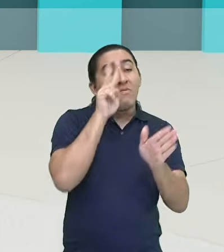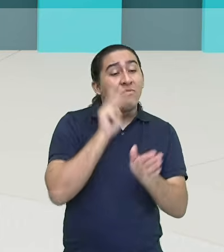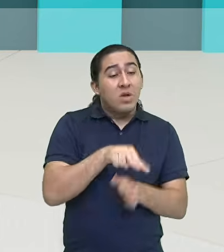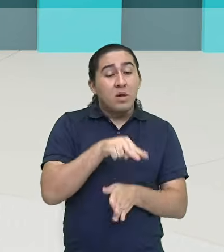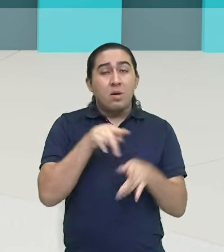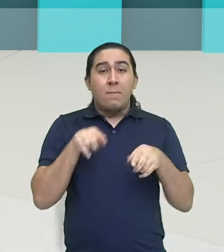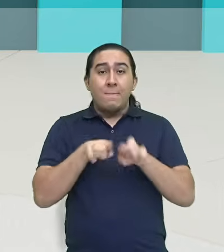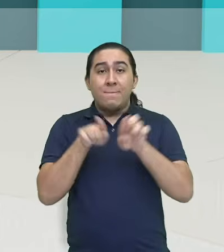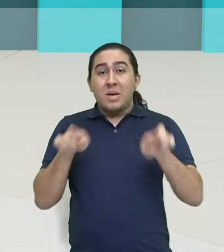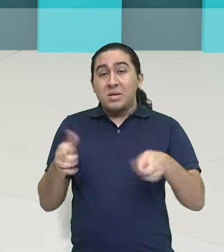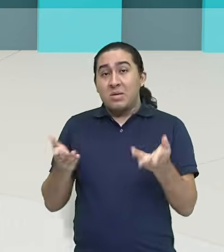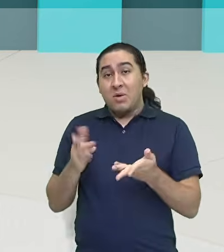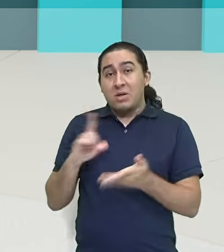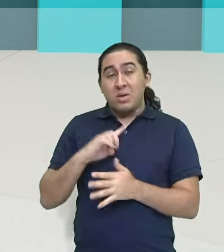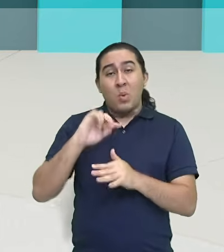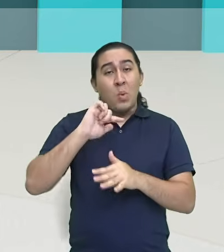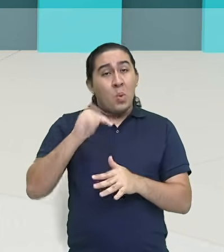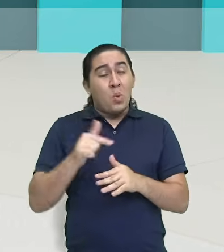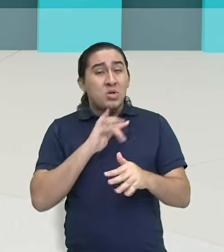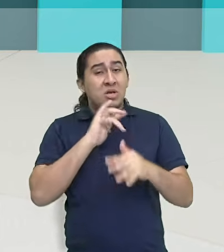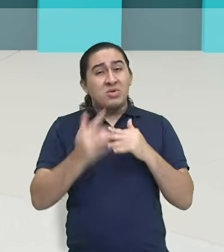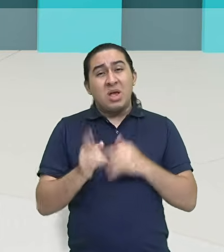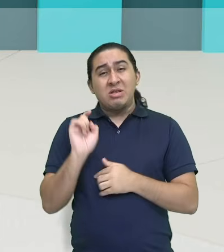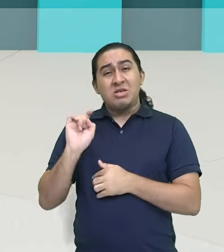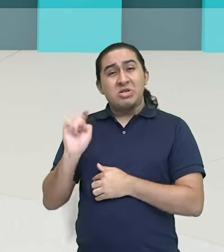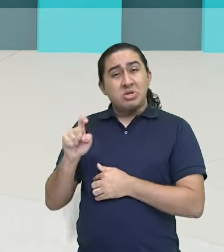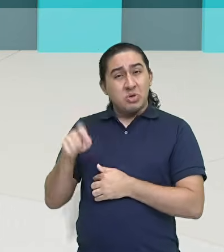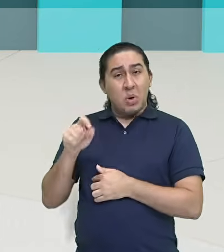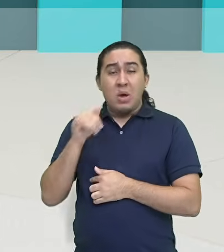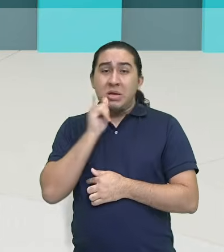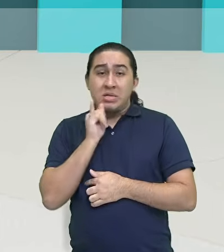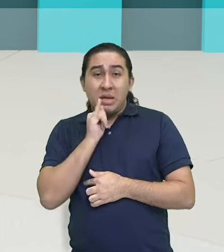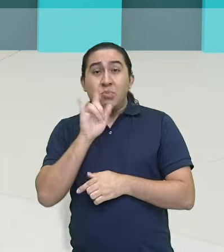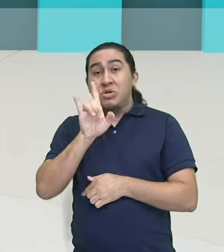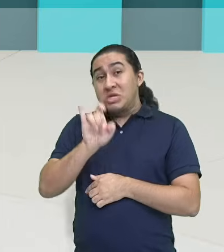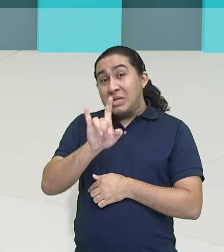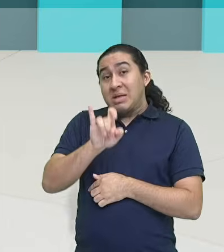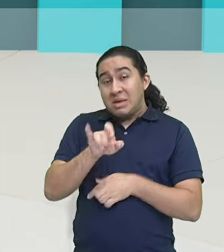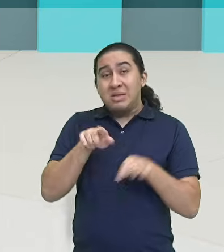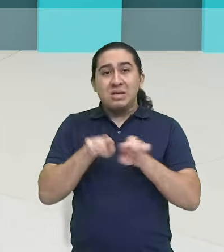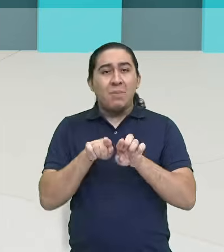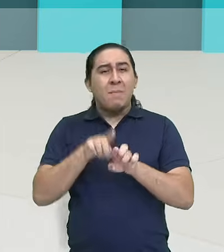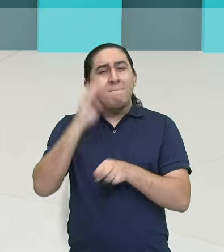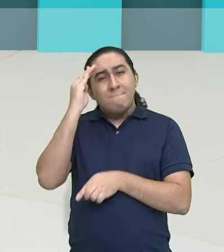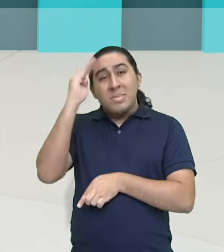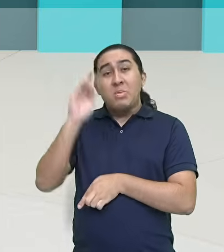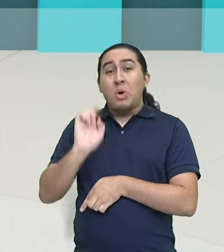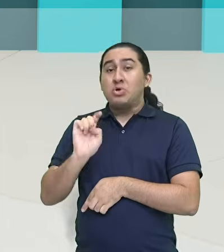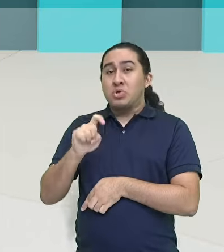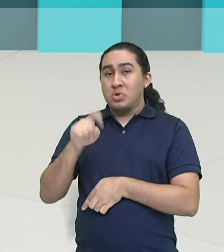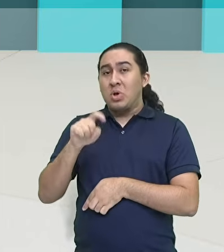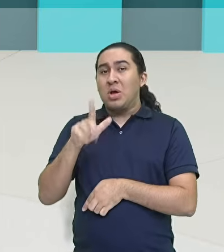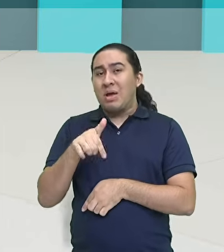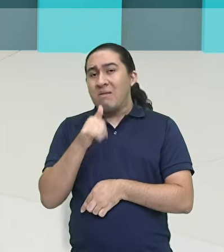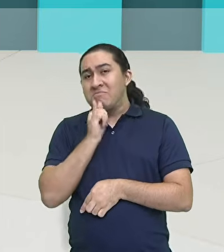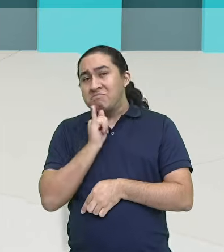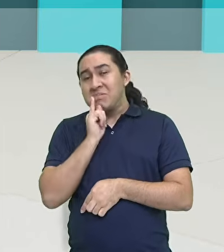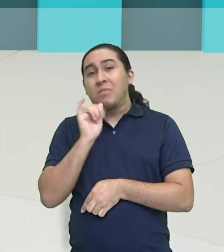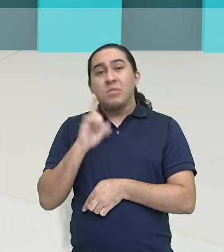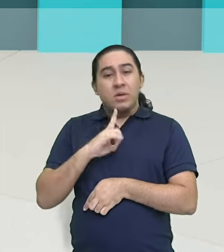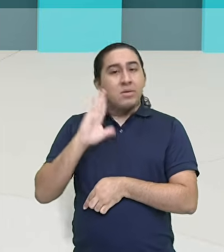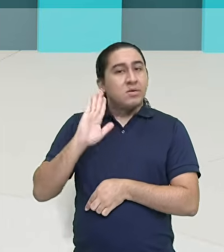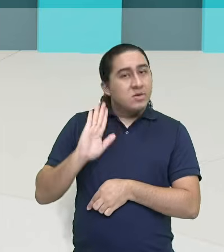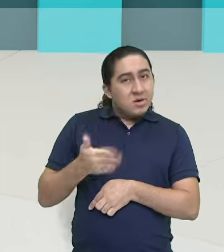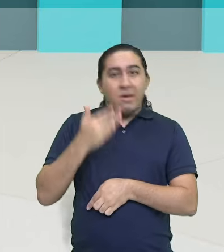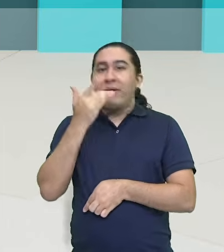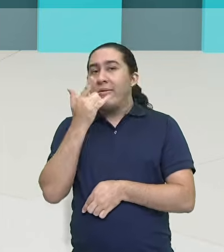nós temos outras redes sociais, como TikTok, Instagram, sobretudo o TikTok, não é, que, digamos, tomou posse